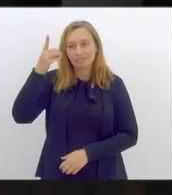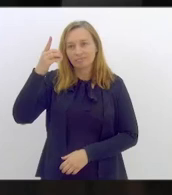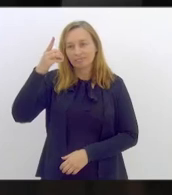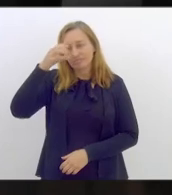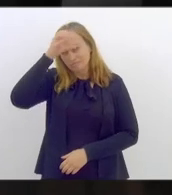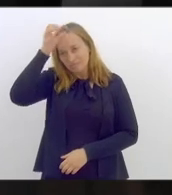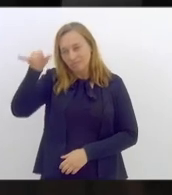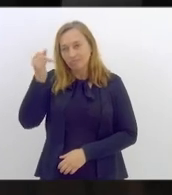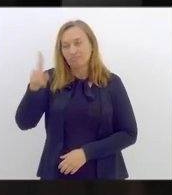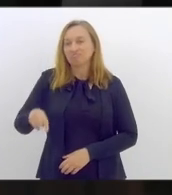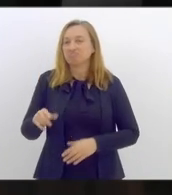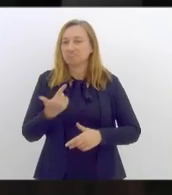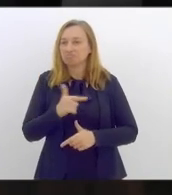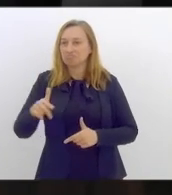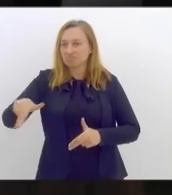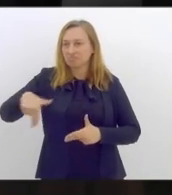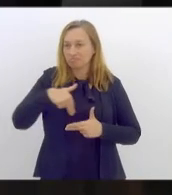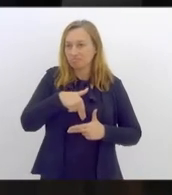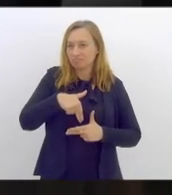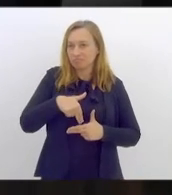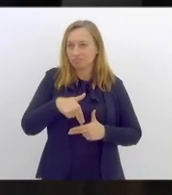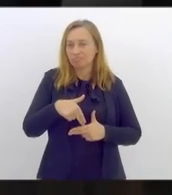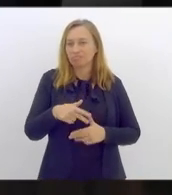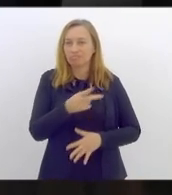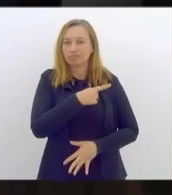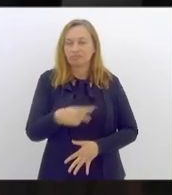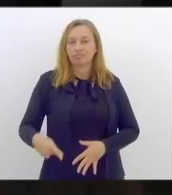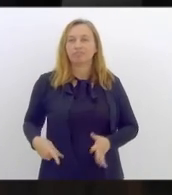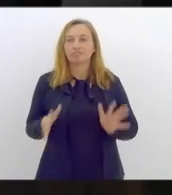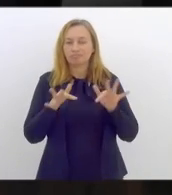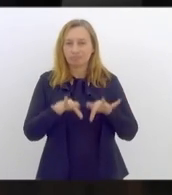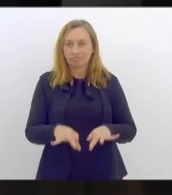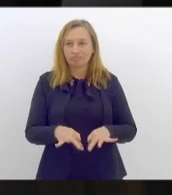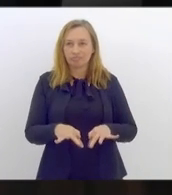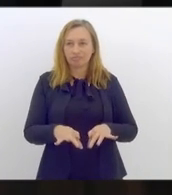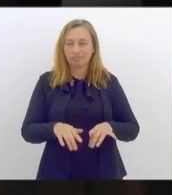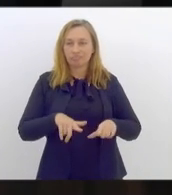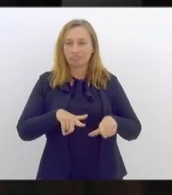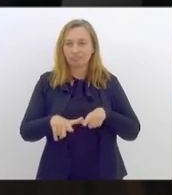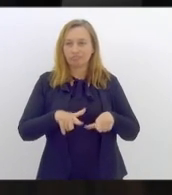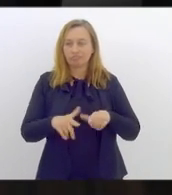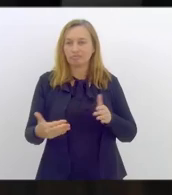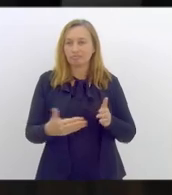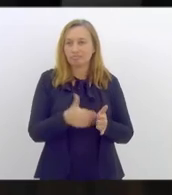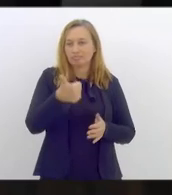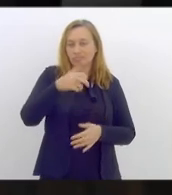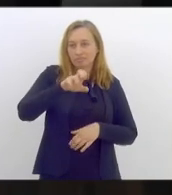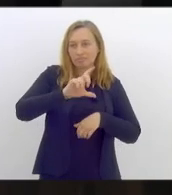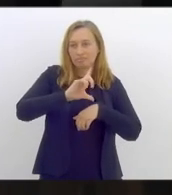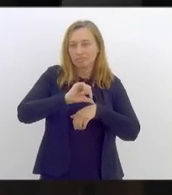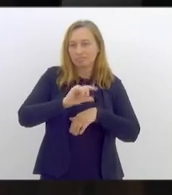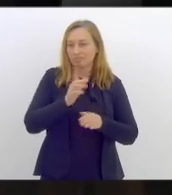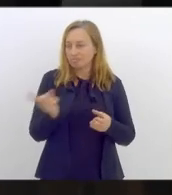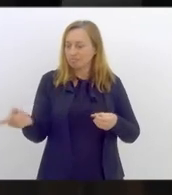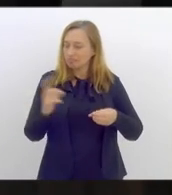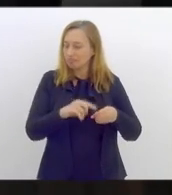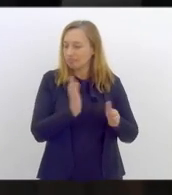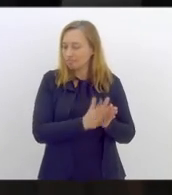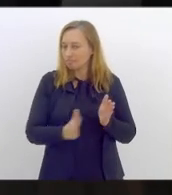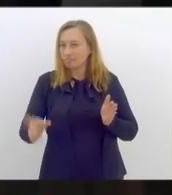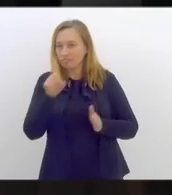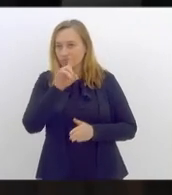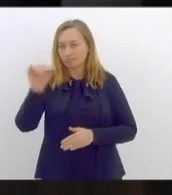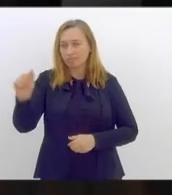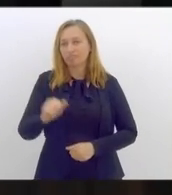não havendo mais oradores escritos a presidência suspende dos trabalhos da sessão até às 15 horas quando retornaremos